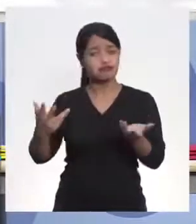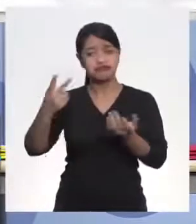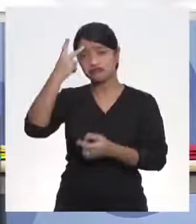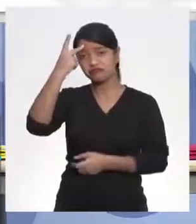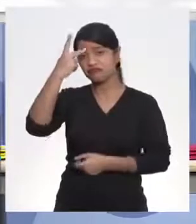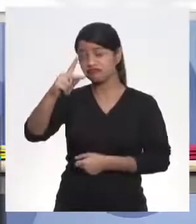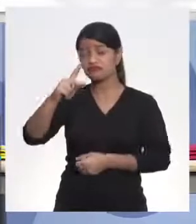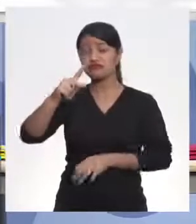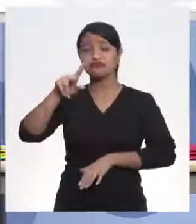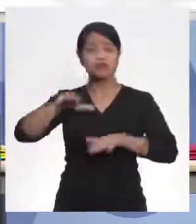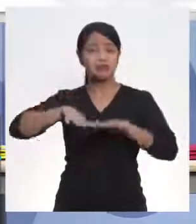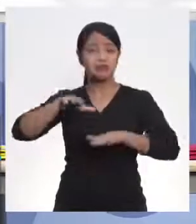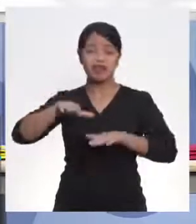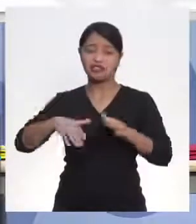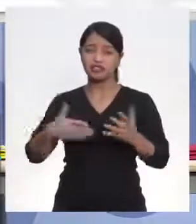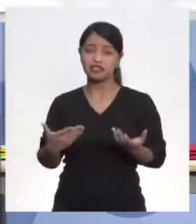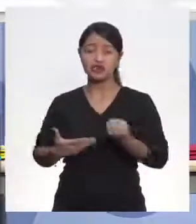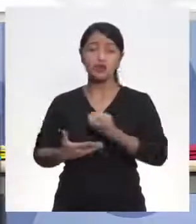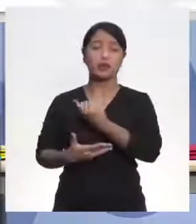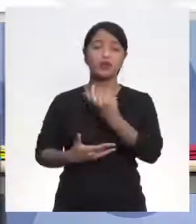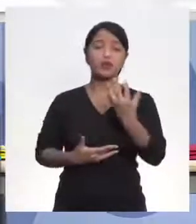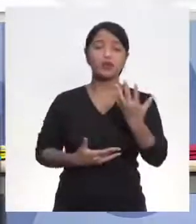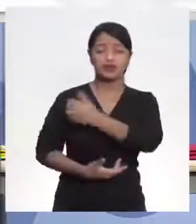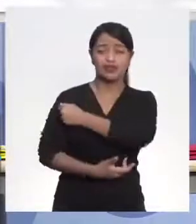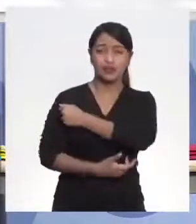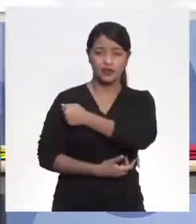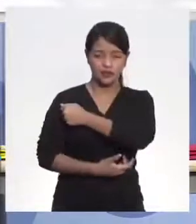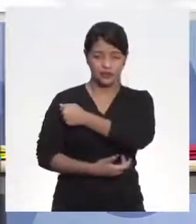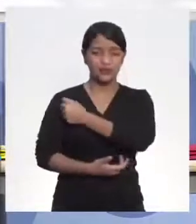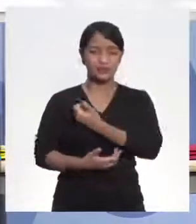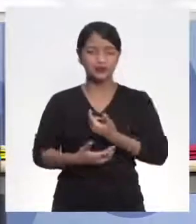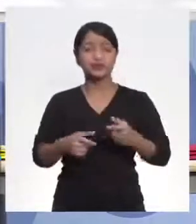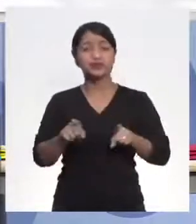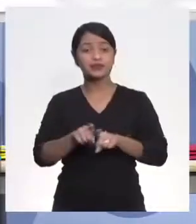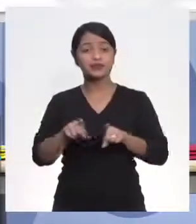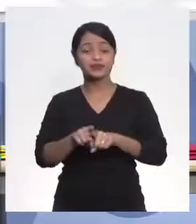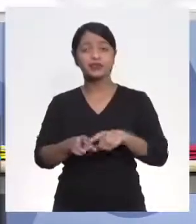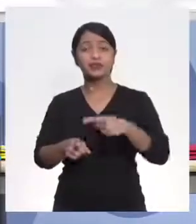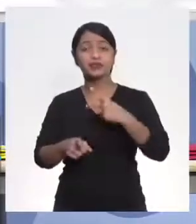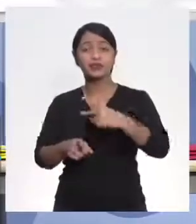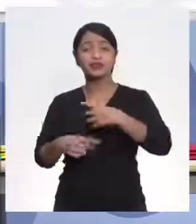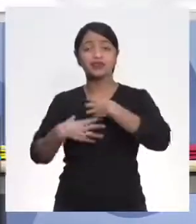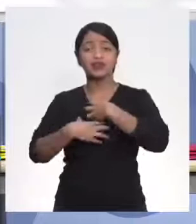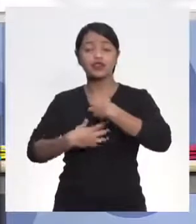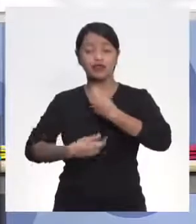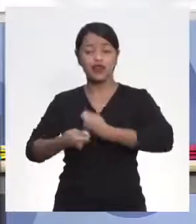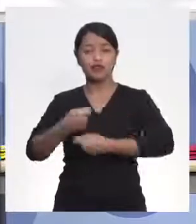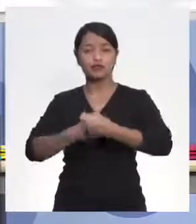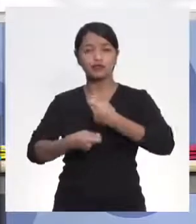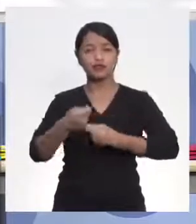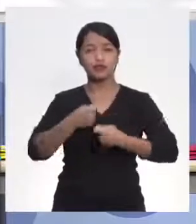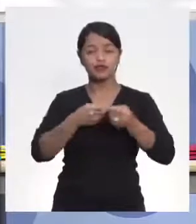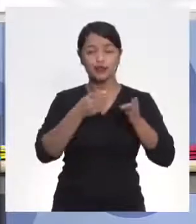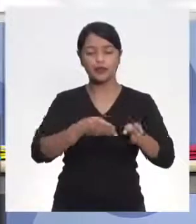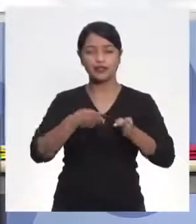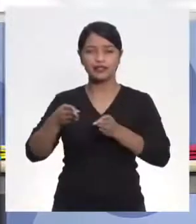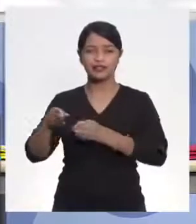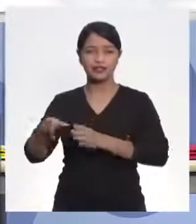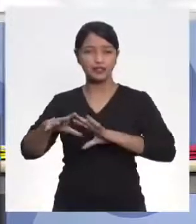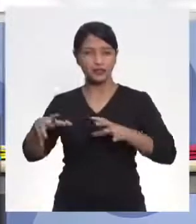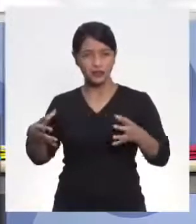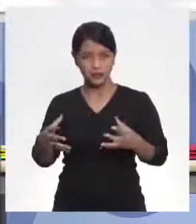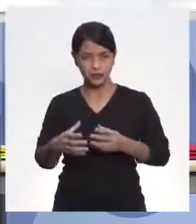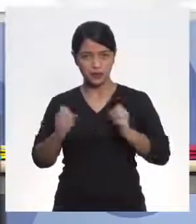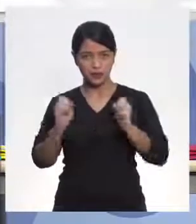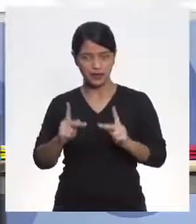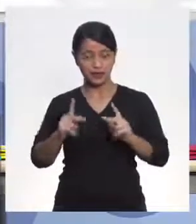muito dessa quantidade, né, e da administração que você fará com eles, correto? Mas não